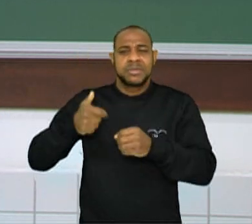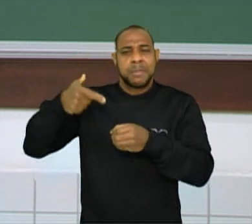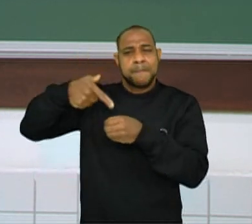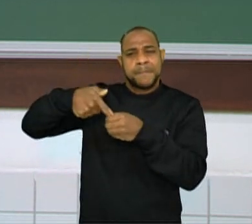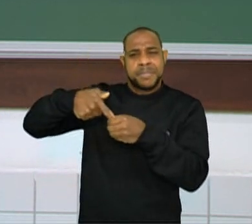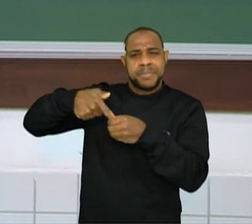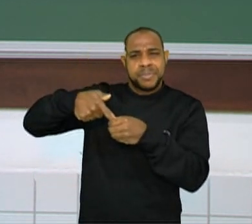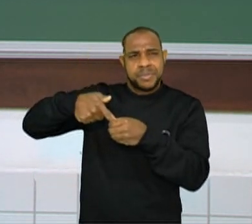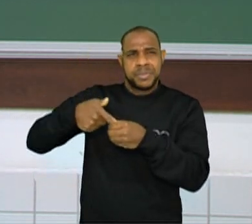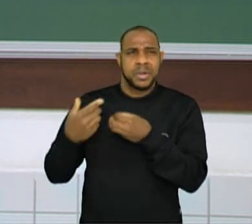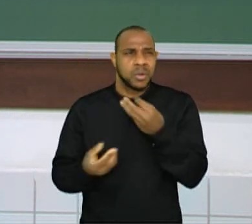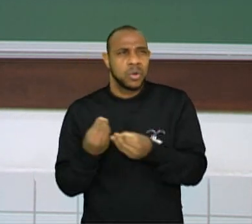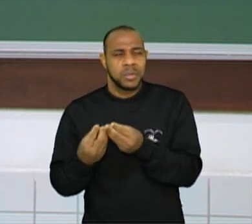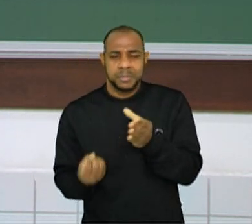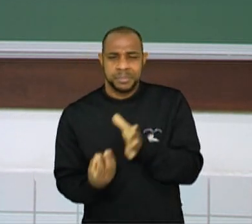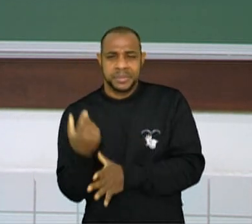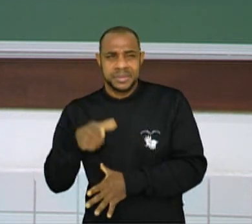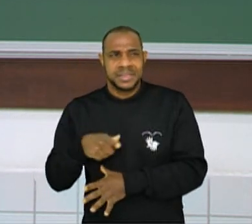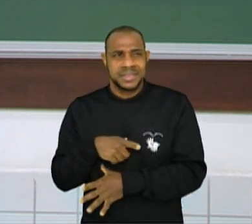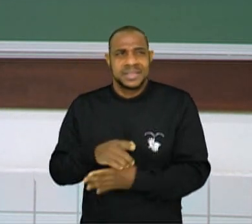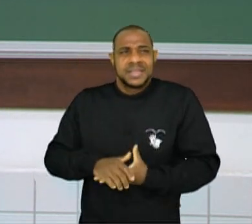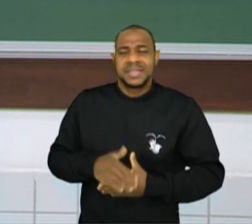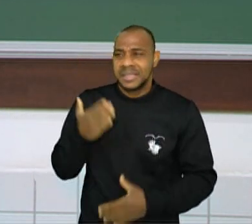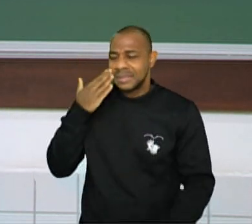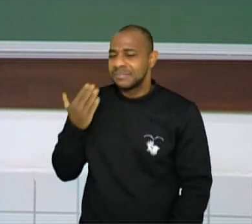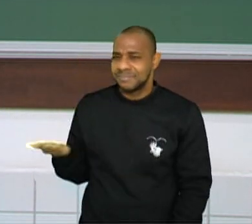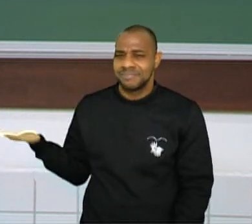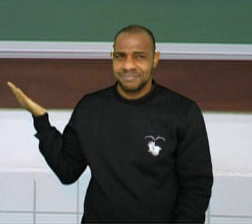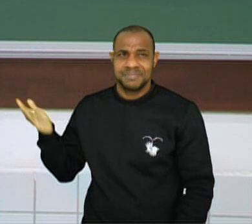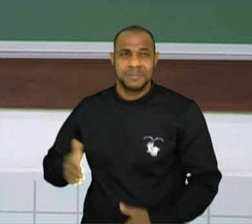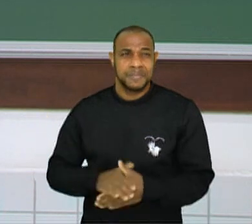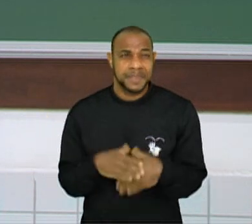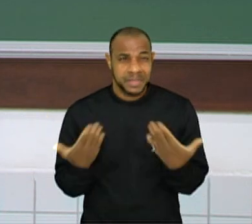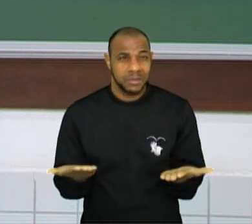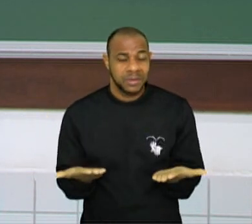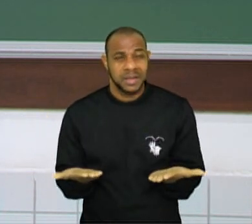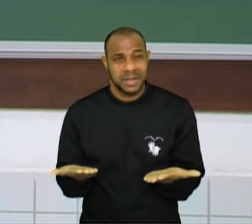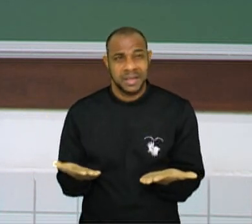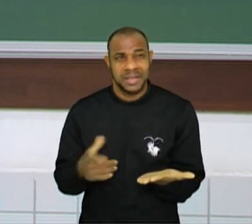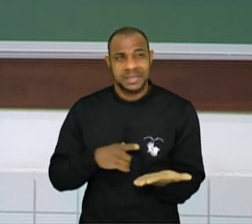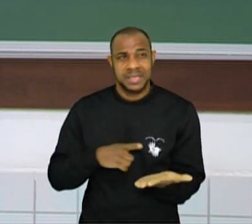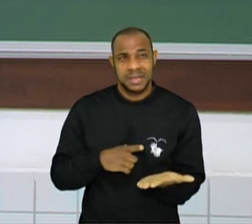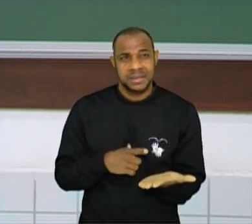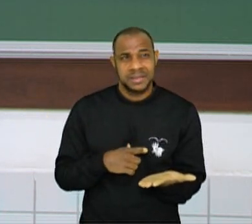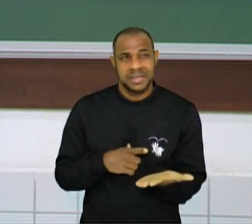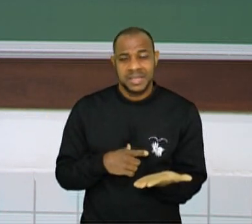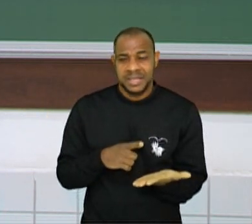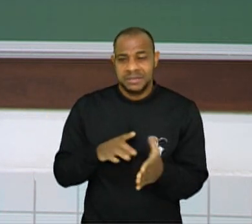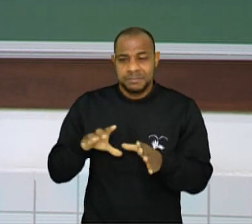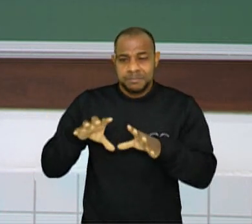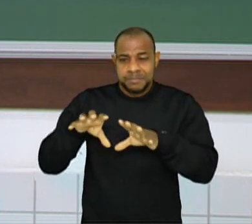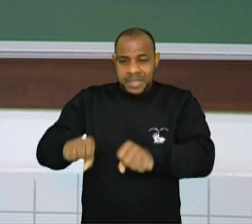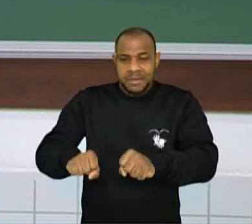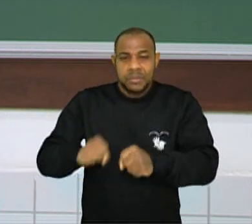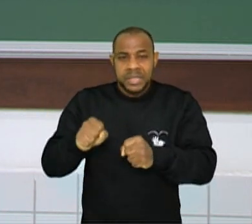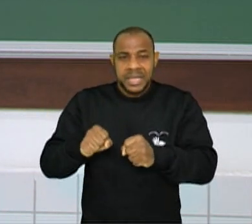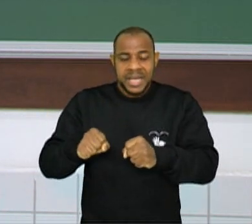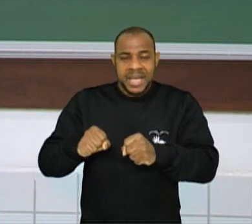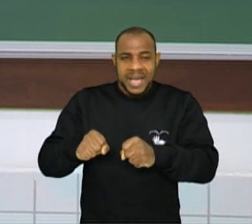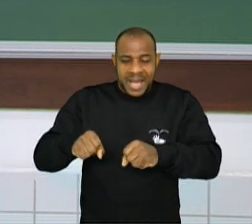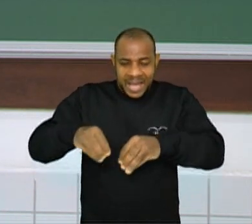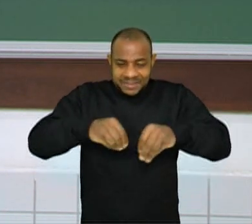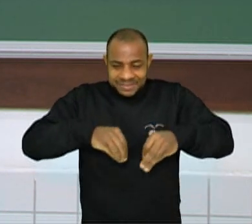essas refinarias encampadas seriam estatizadas, esse é o termo exato, né? E em desapropriar terras